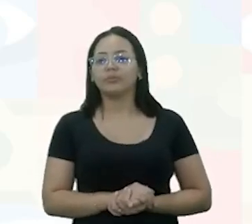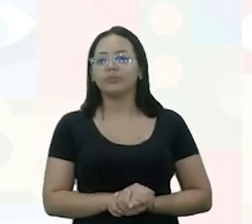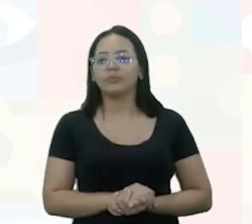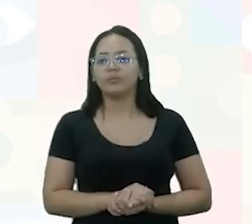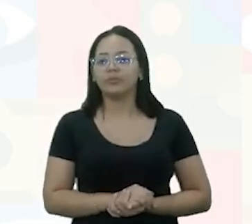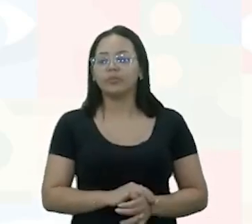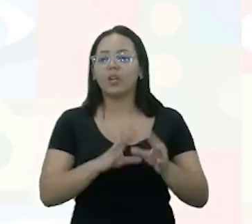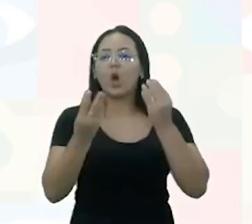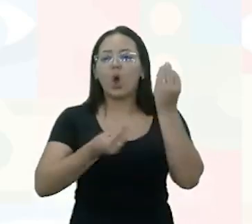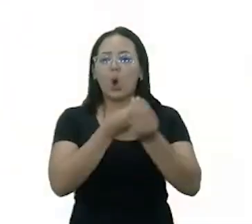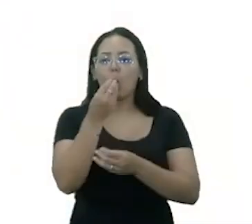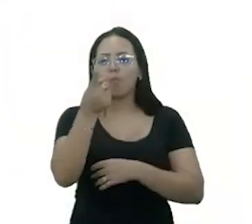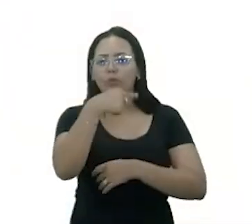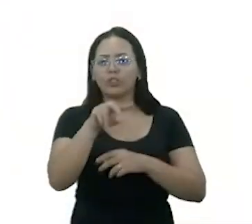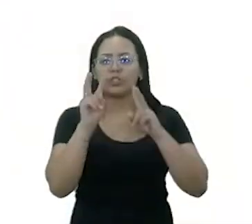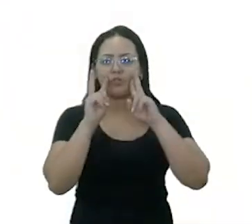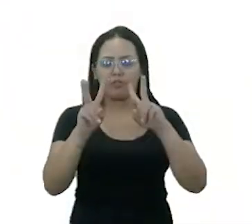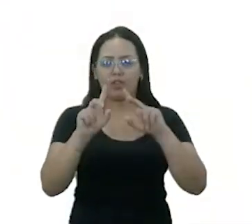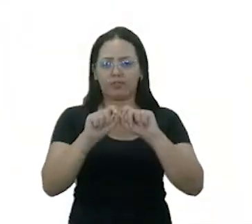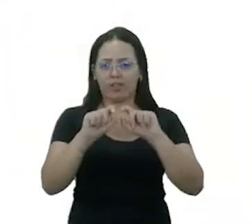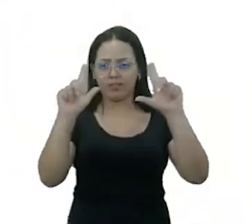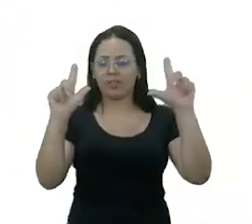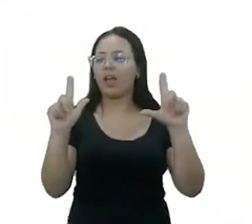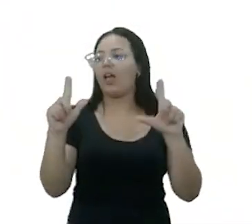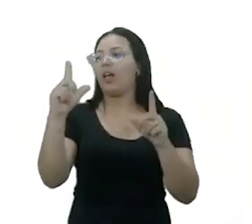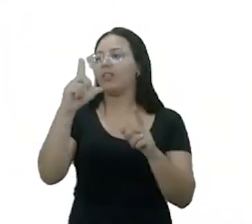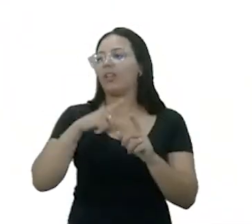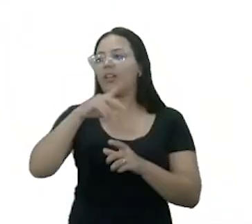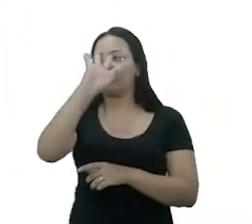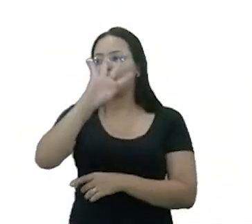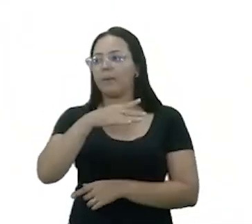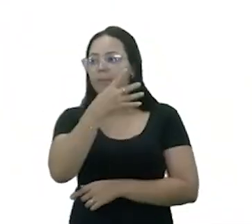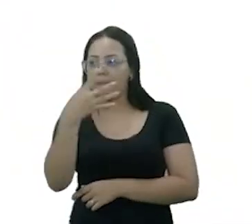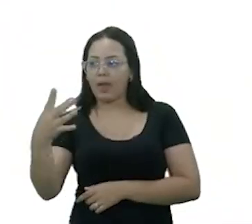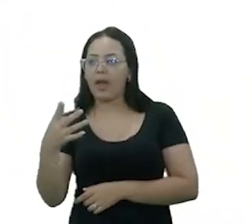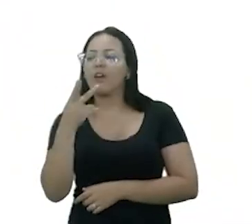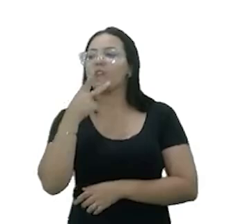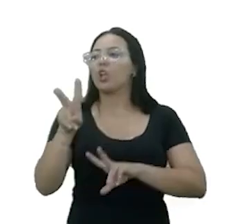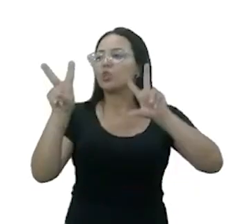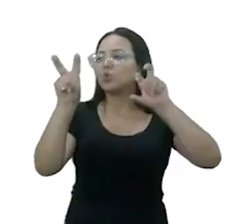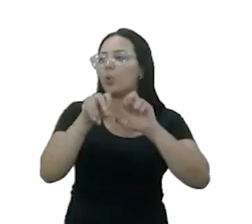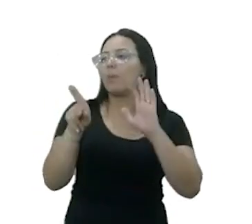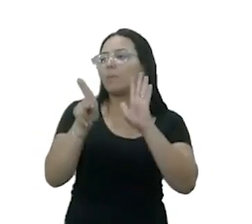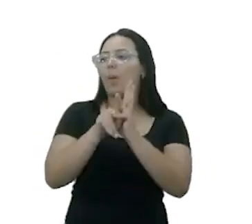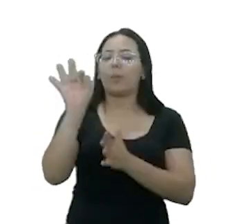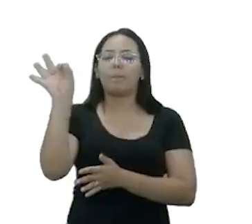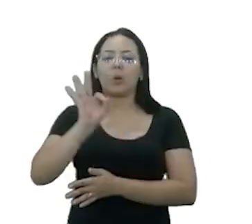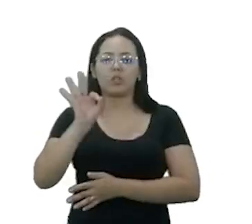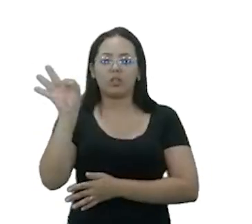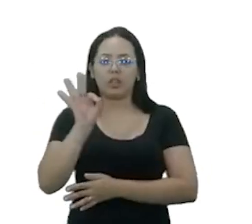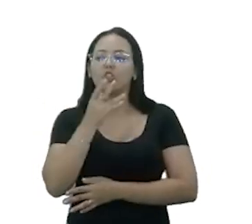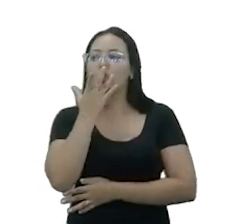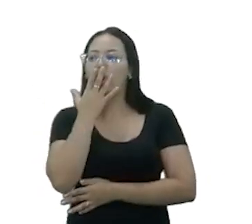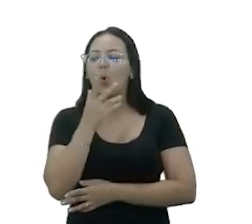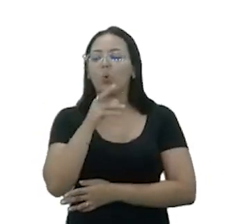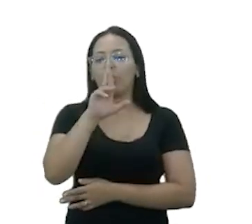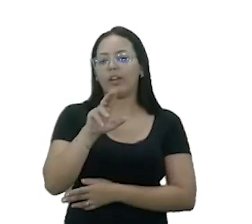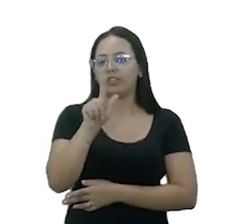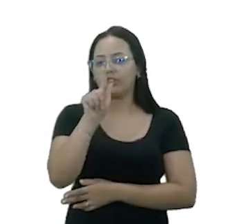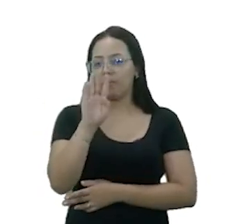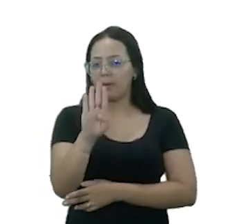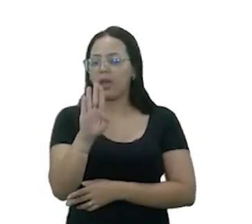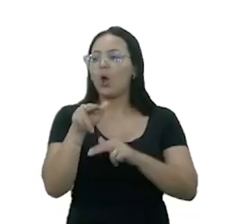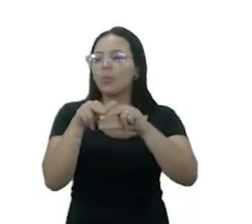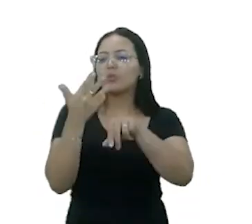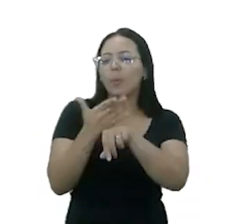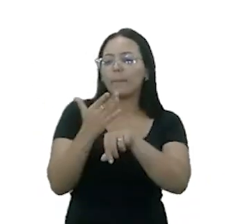Como vocês podem ver aí na tela, a gente tem essa tabela falando sobre as proporções de cores do RGB. Então, o